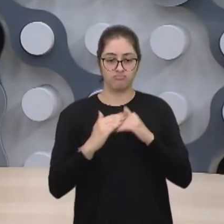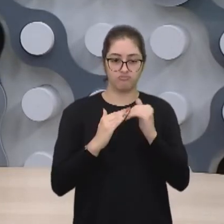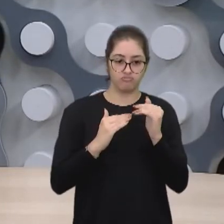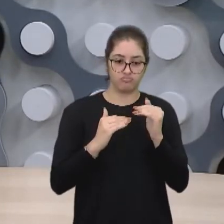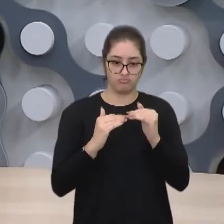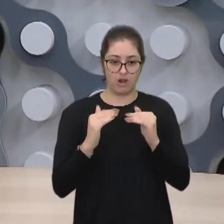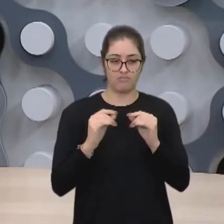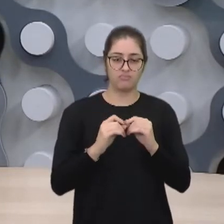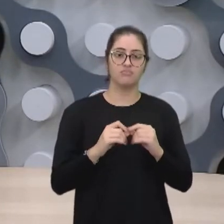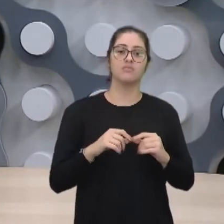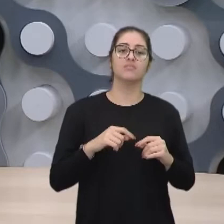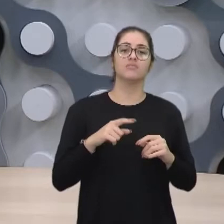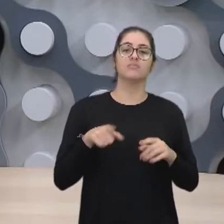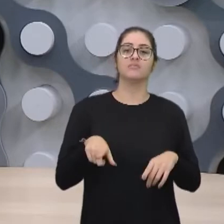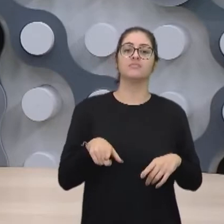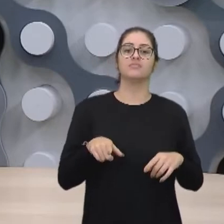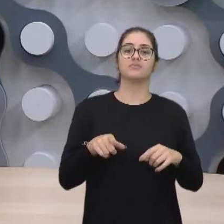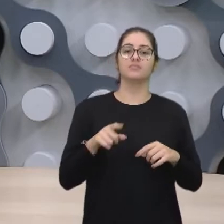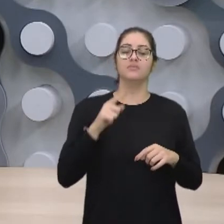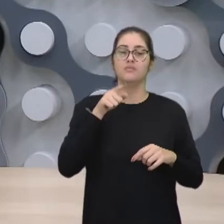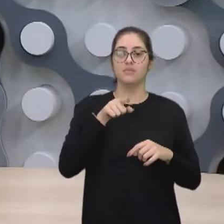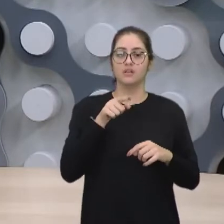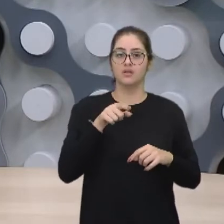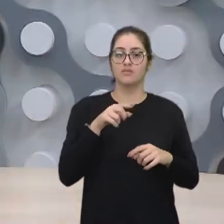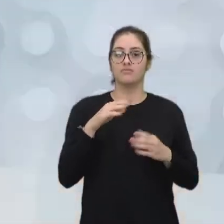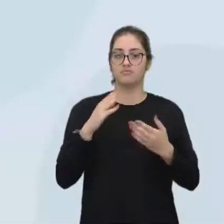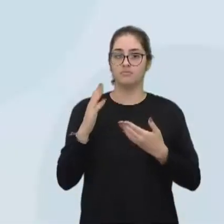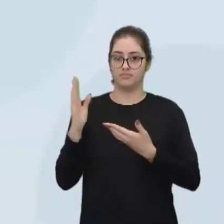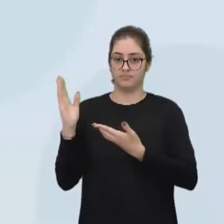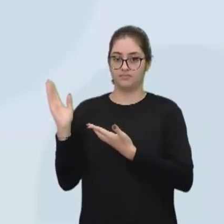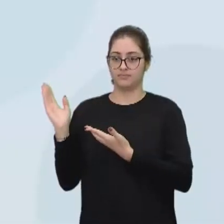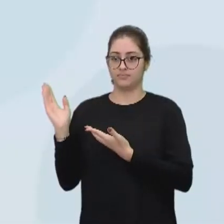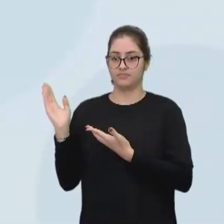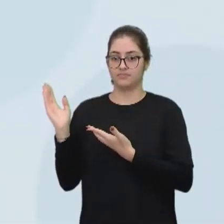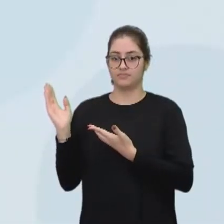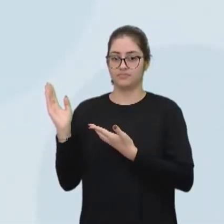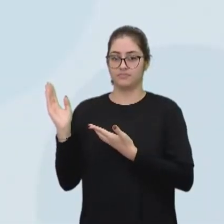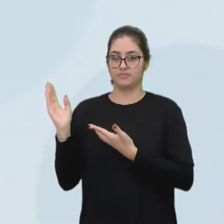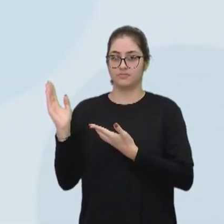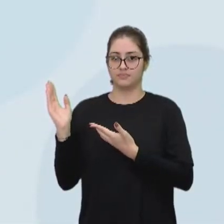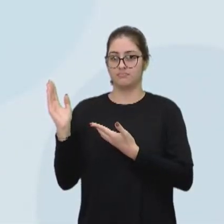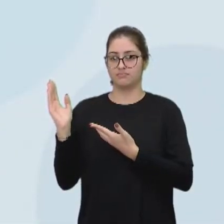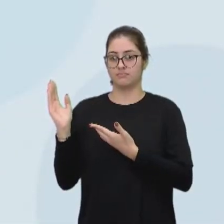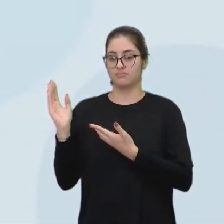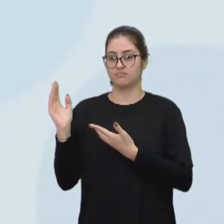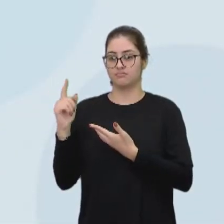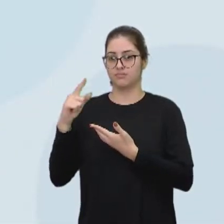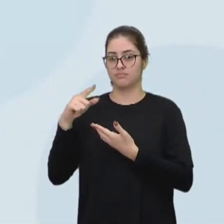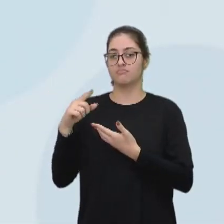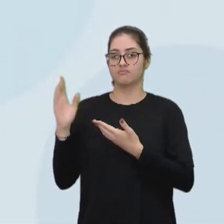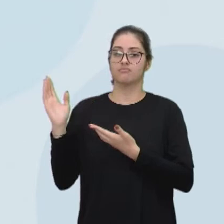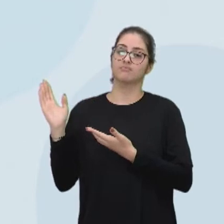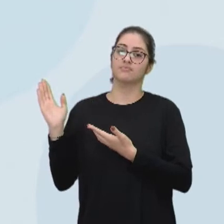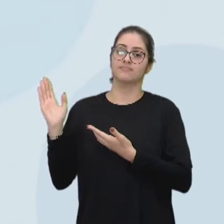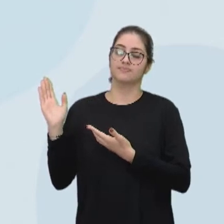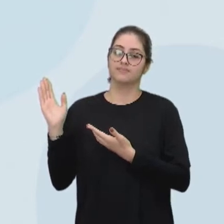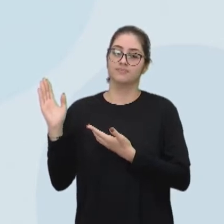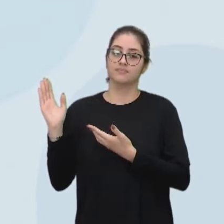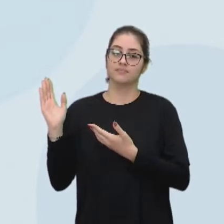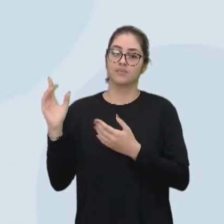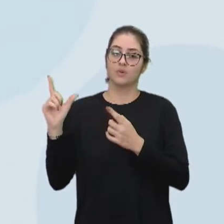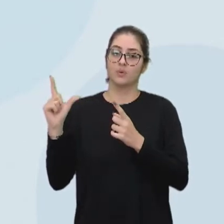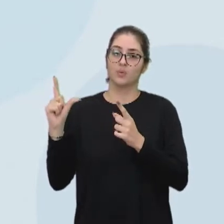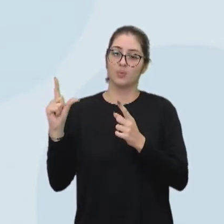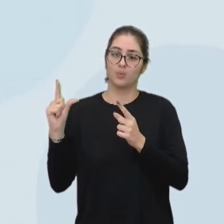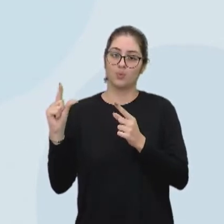Mar de Aral. Né, o Mar de Aral aí aparece aí na imagem para vocês e vai vendo aí a diminuição com o passar do